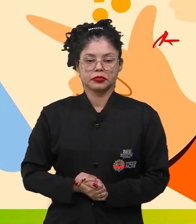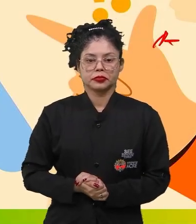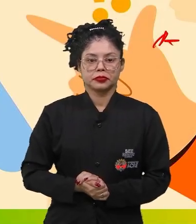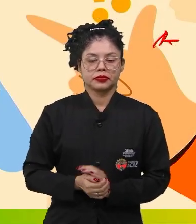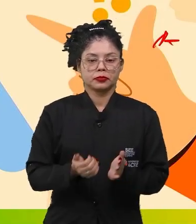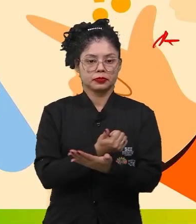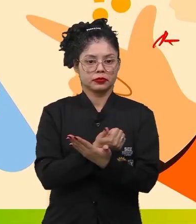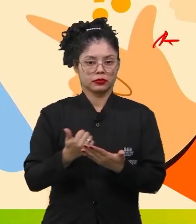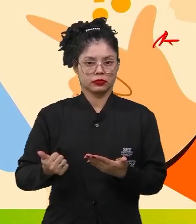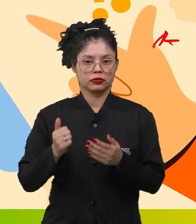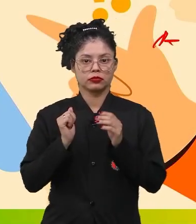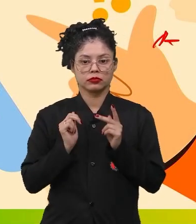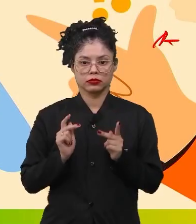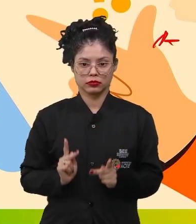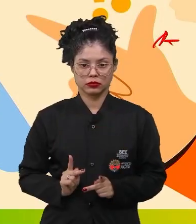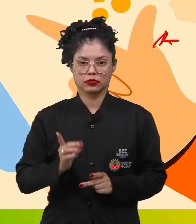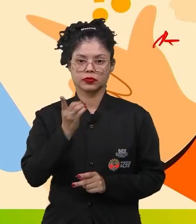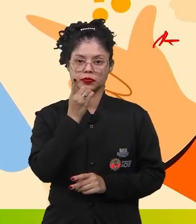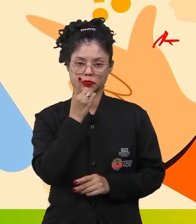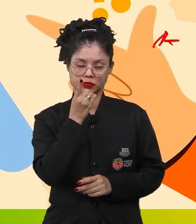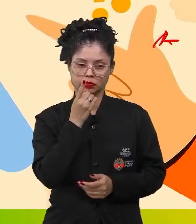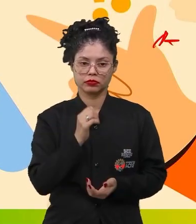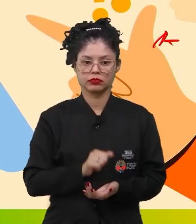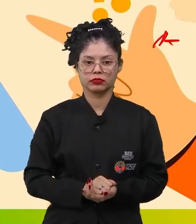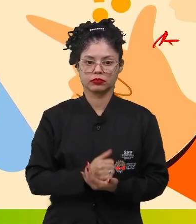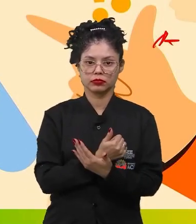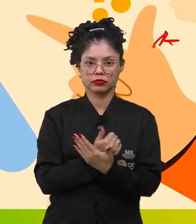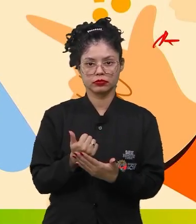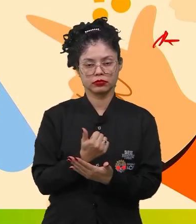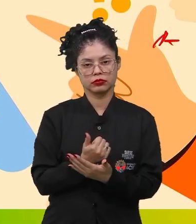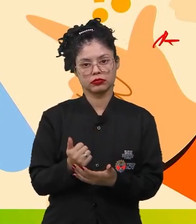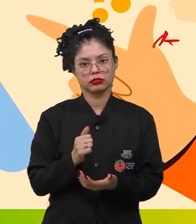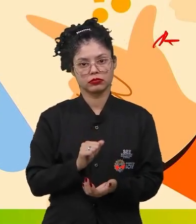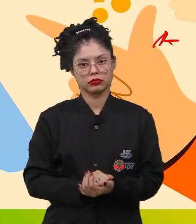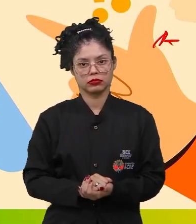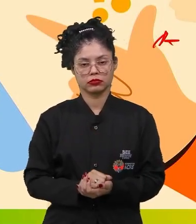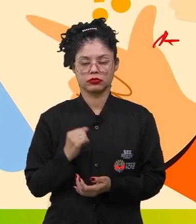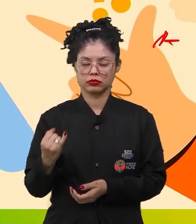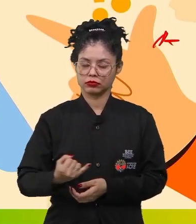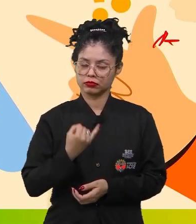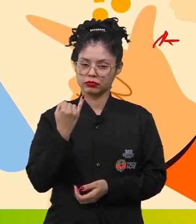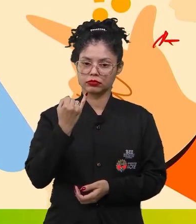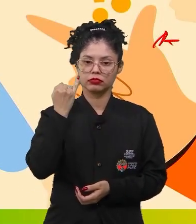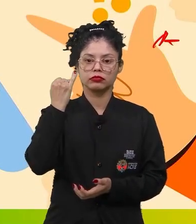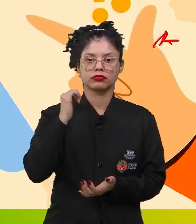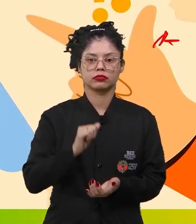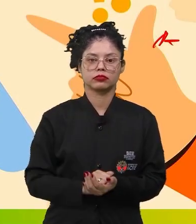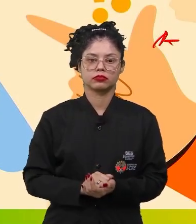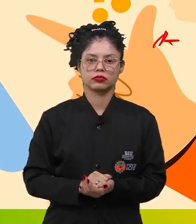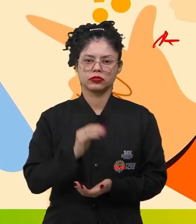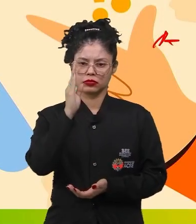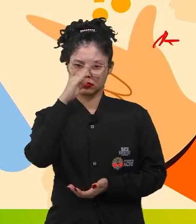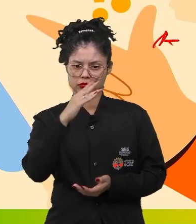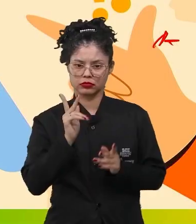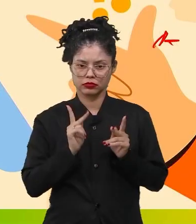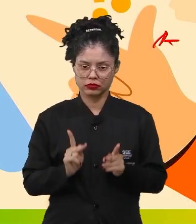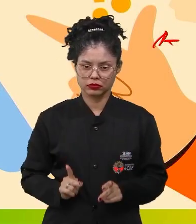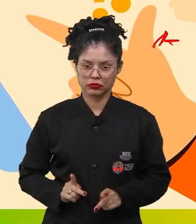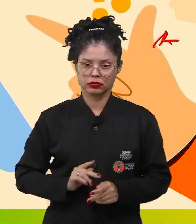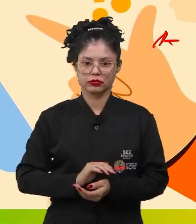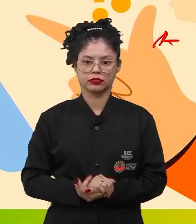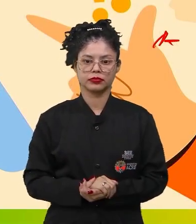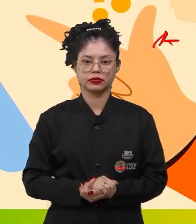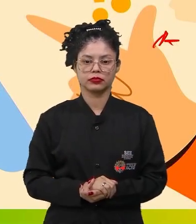são atitudes aí do cotidiano, atitudes que dizem respeito principalmente ao mau comportamento,